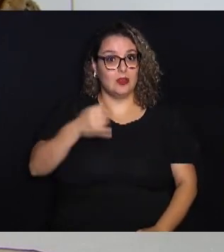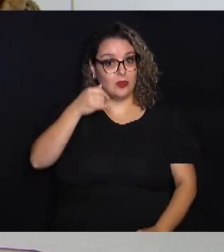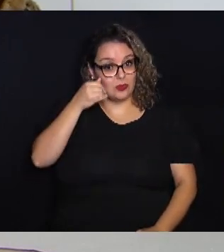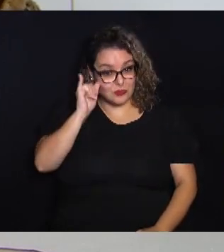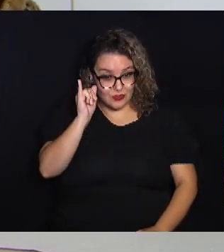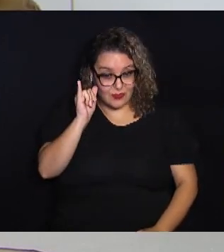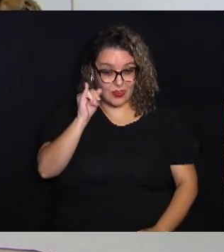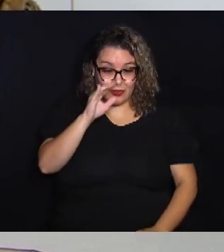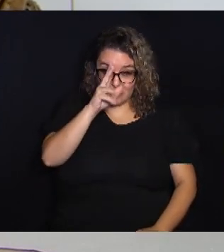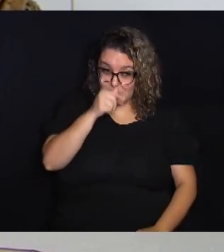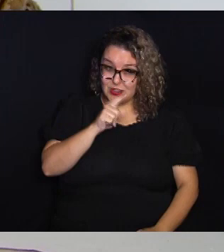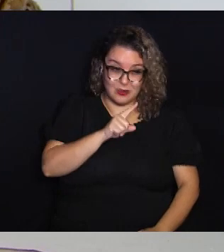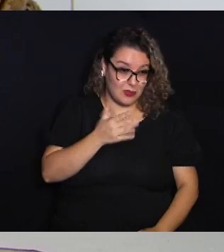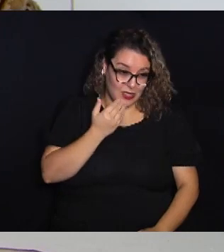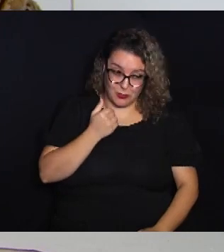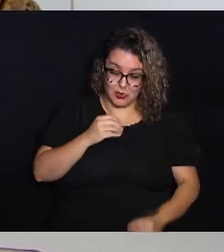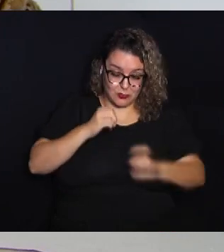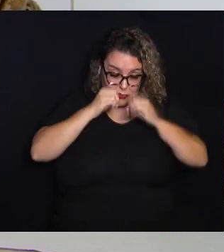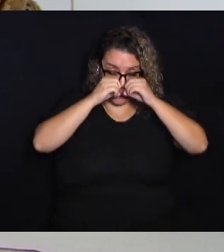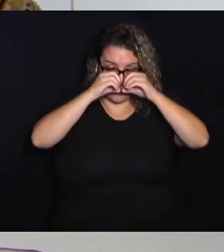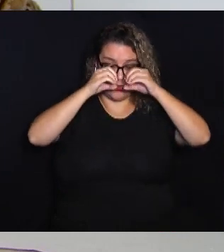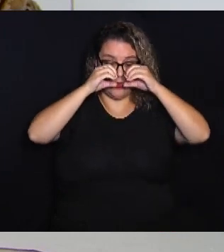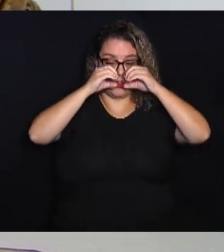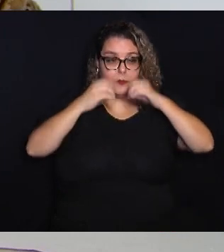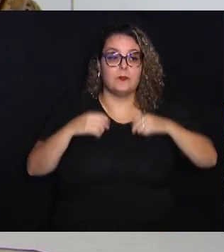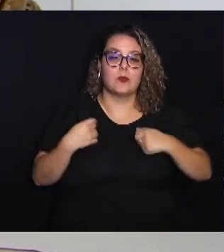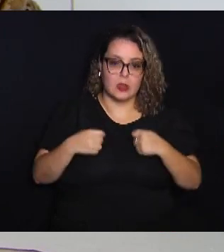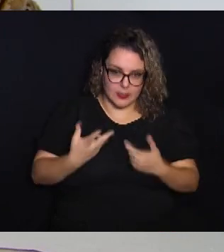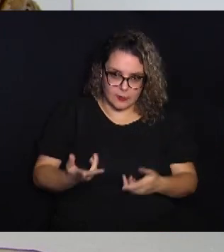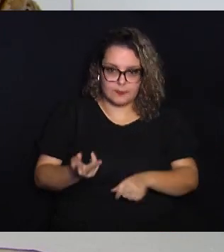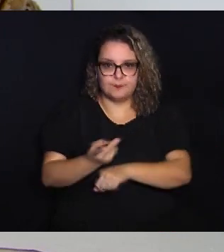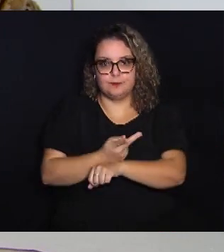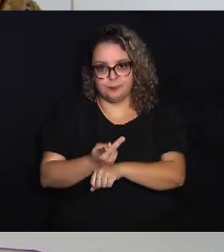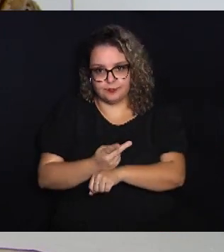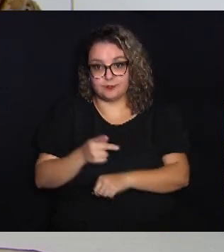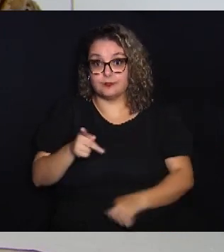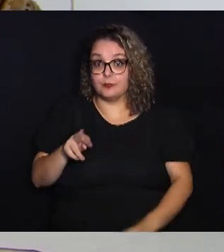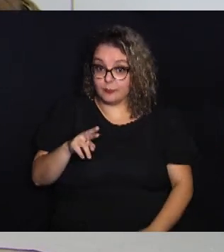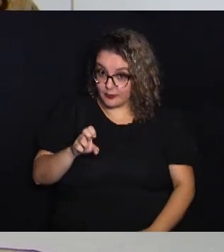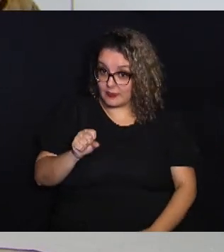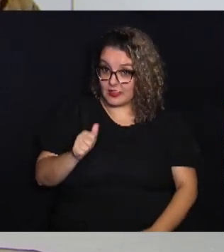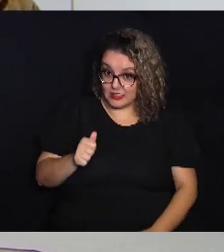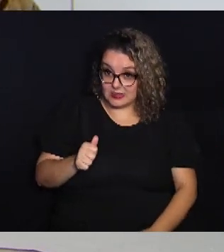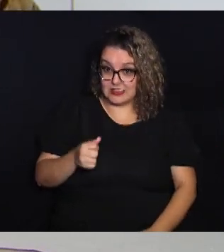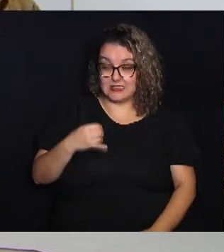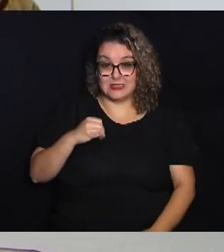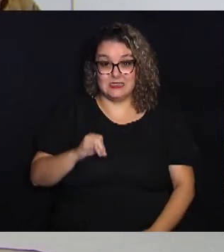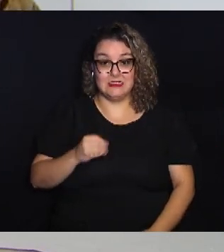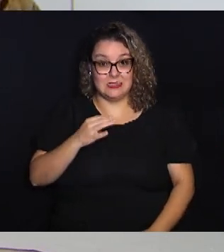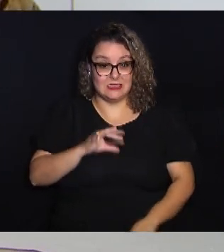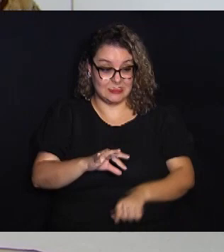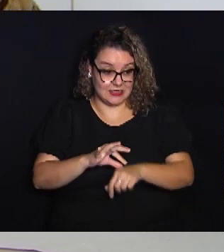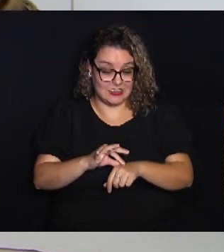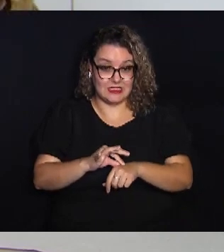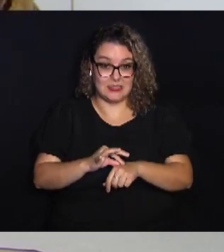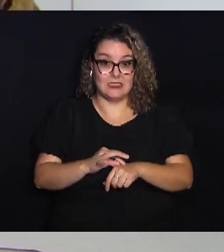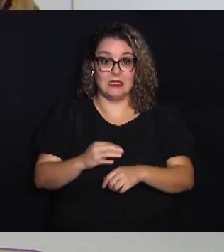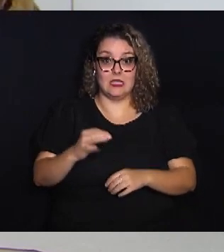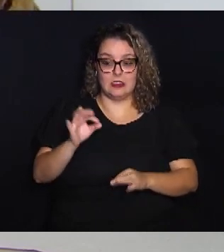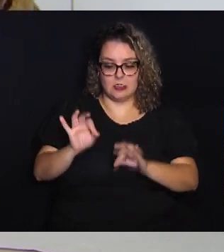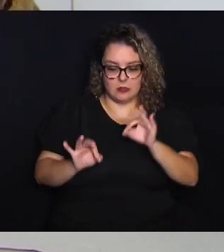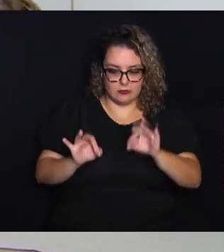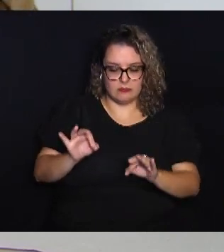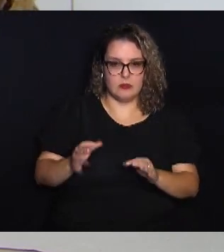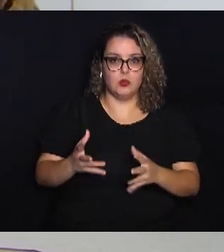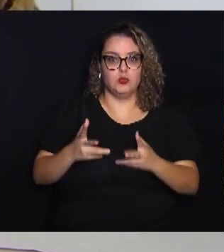carne de vaca não é comida para uma coruja, né? Então a gente tem que recorrer a dar presas para ela mesma. Se for dar carne, aí a gente tem